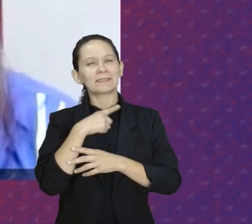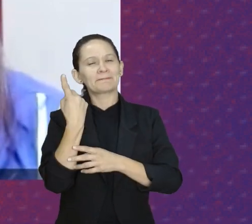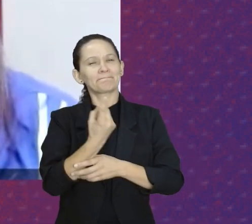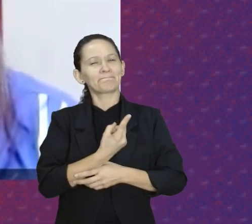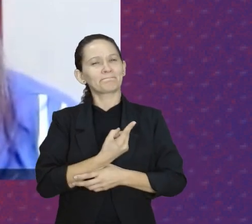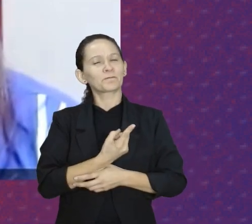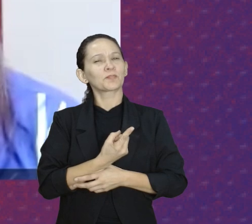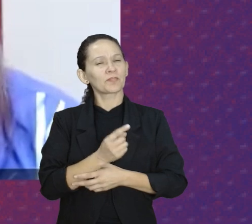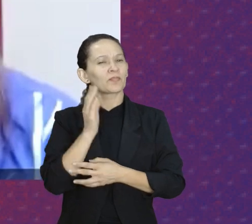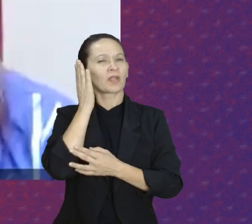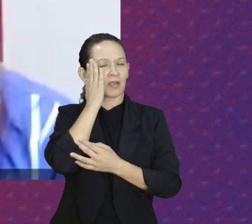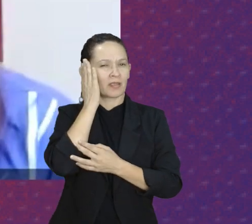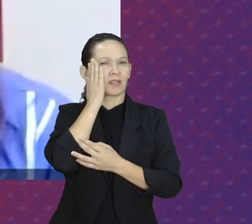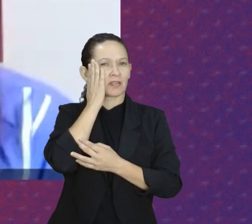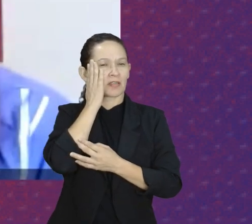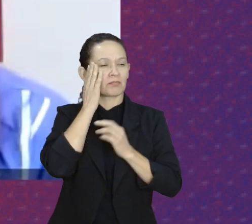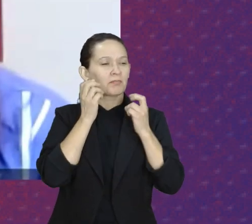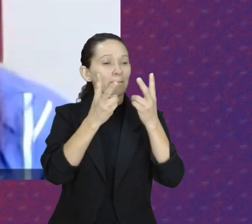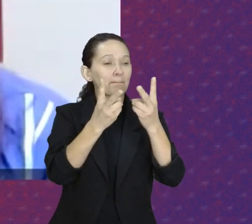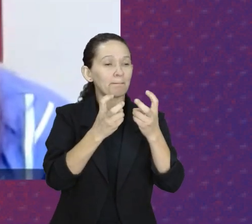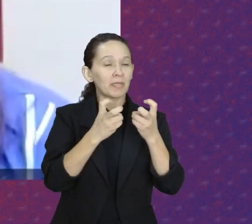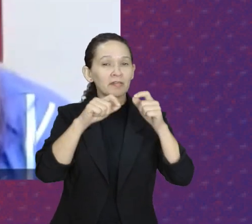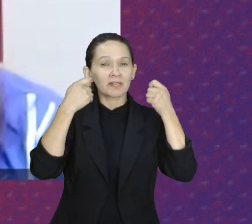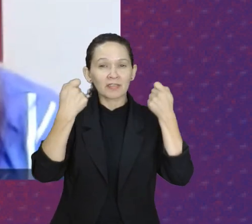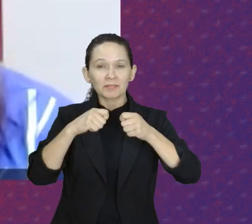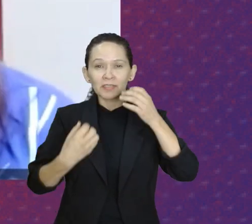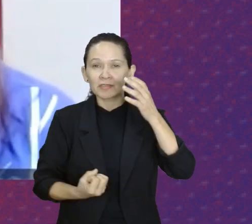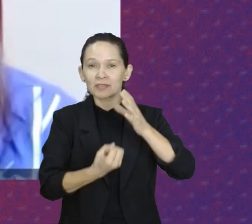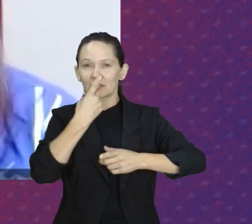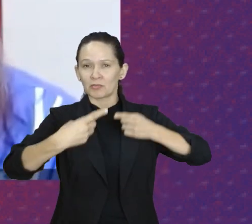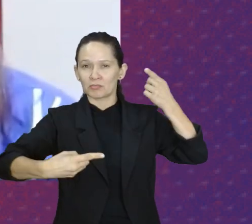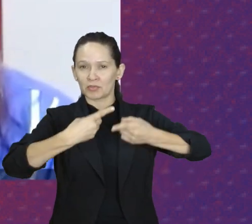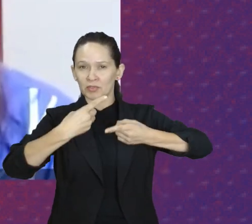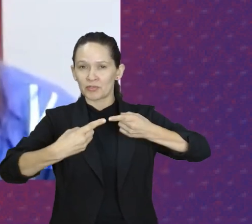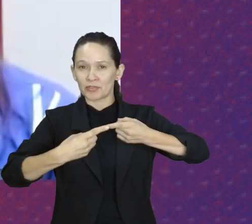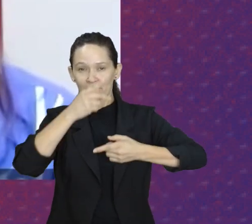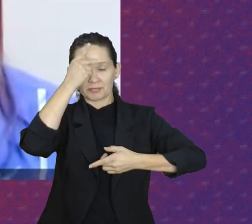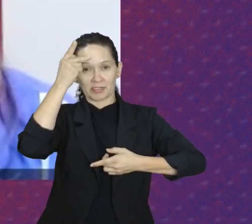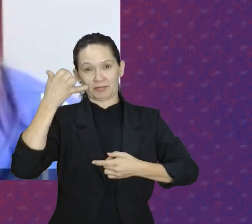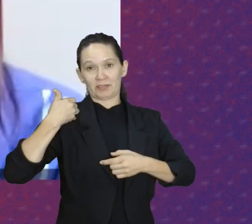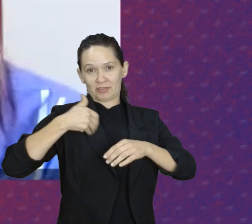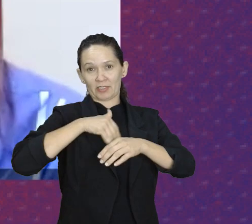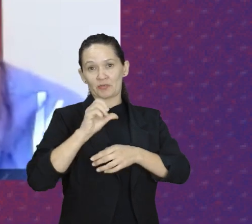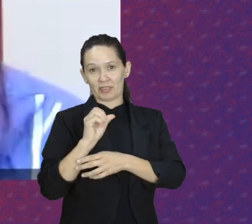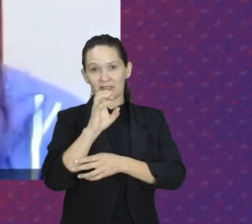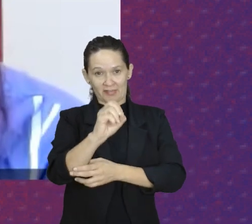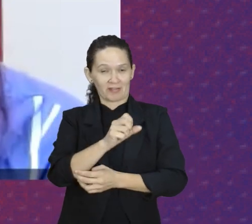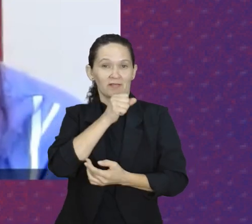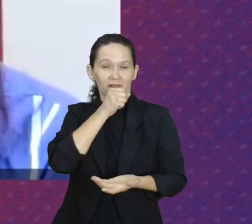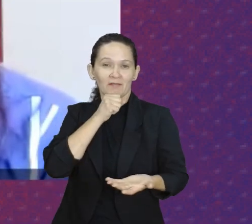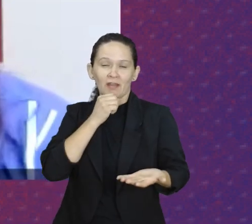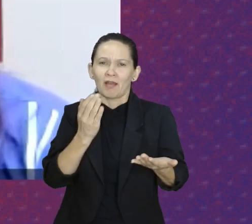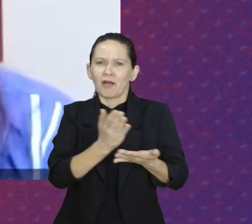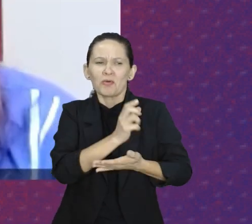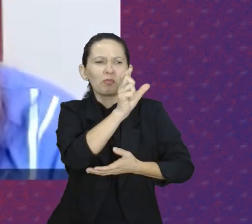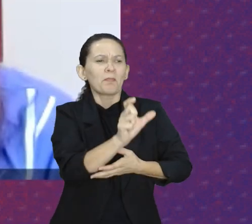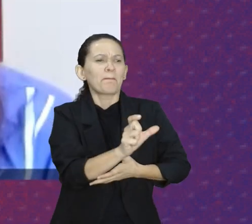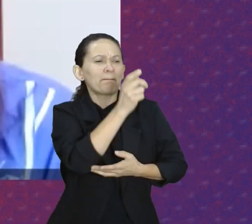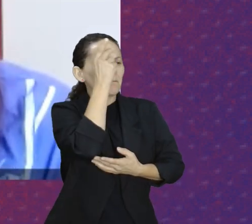a gente tem visto a necessidade de políticas para as pessoas idosas, e a gente tem visto como elas ainda são